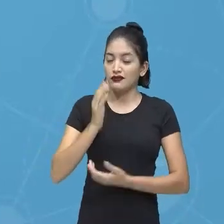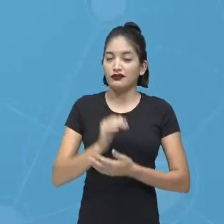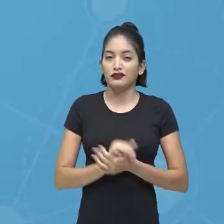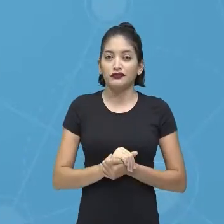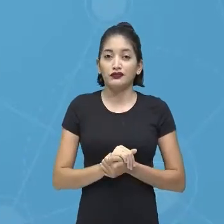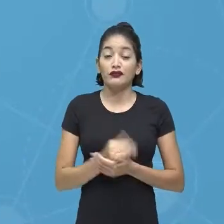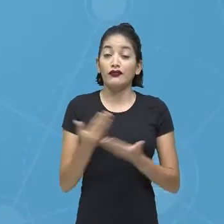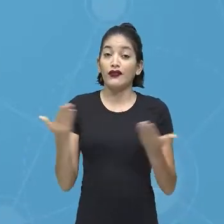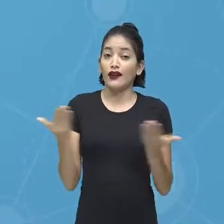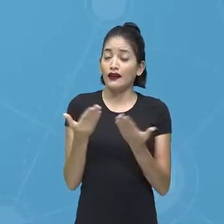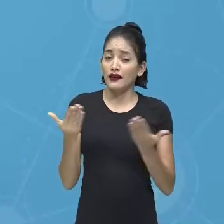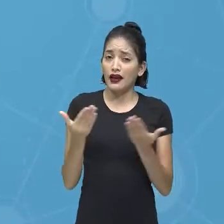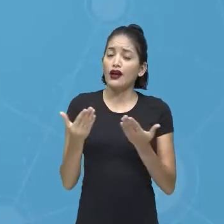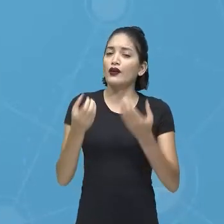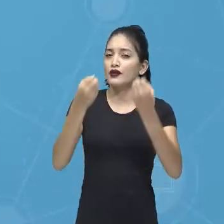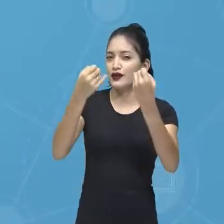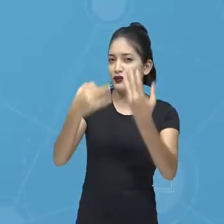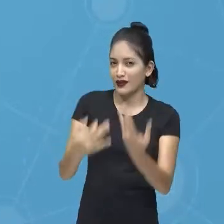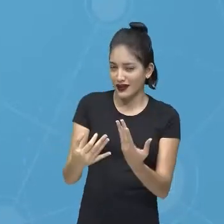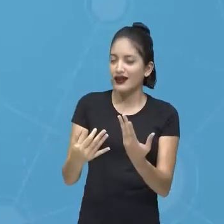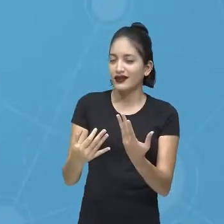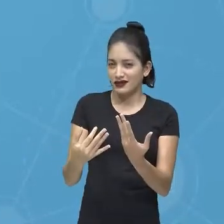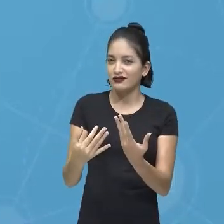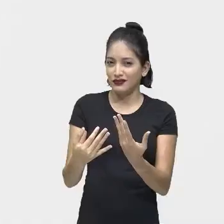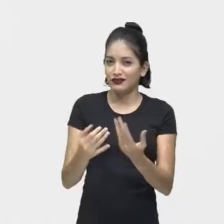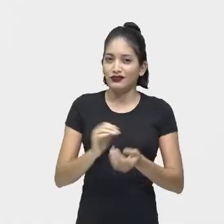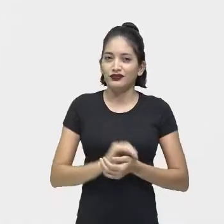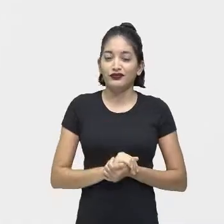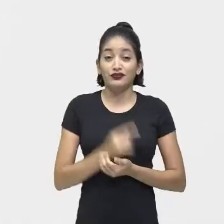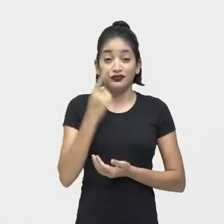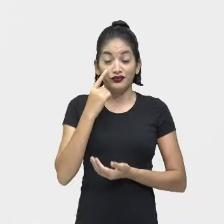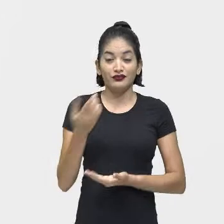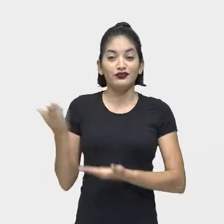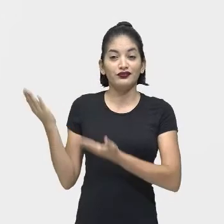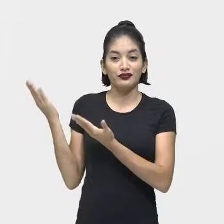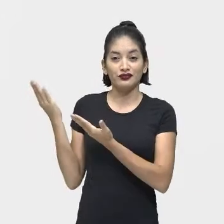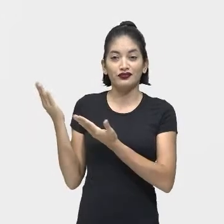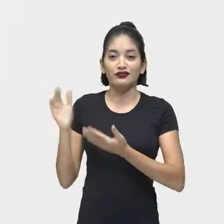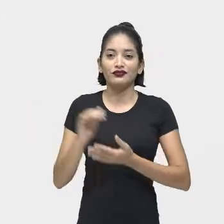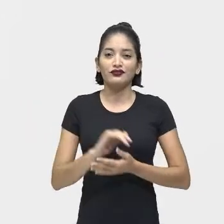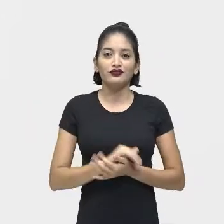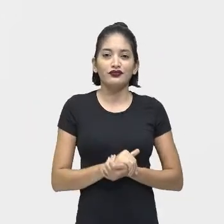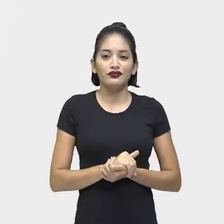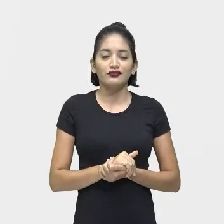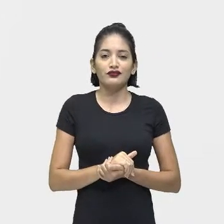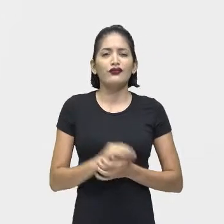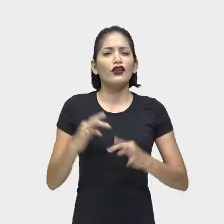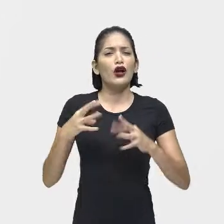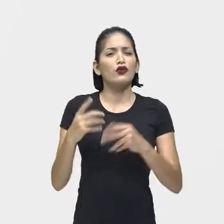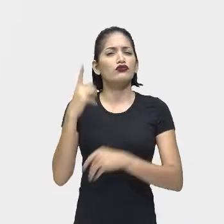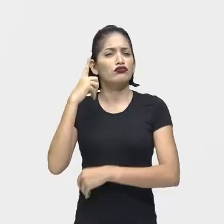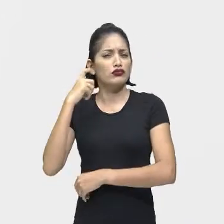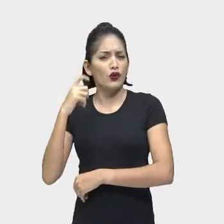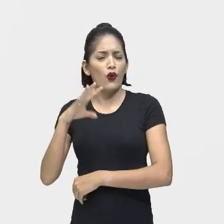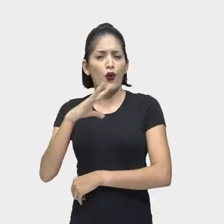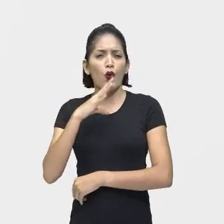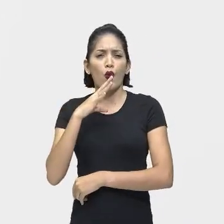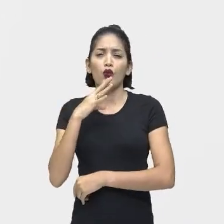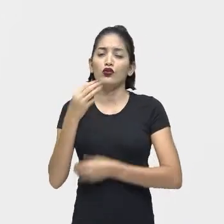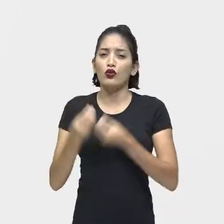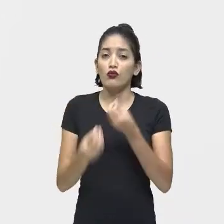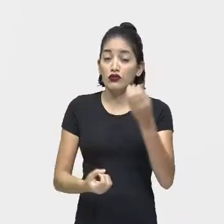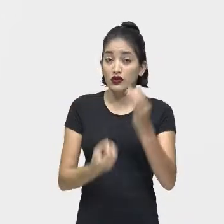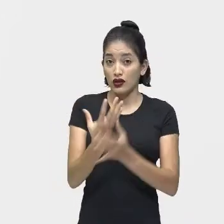Então, agora, vamos falar sobre isso. Vamos dar? Vamos lá? Então, todos os sons conhecidos são produzidos